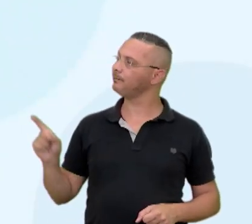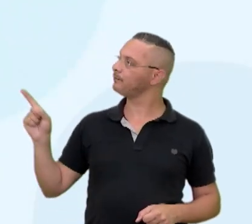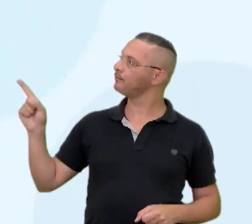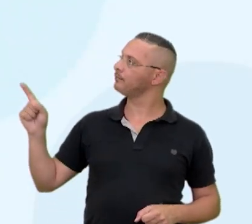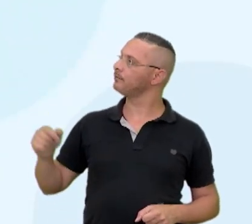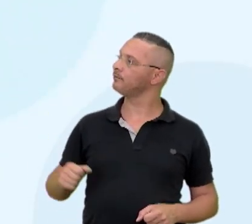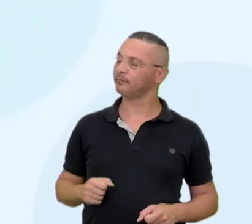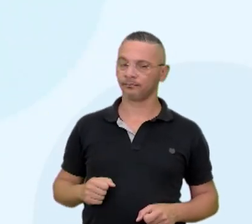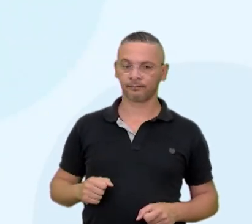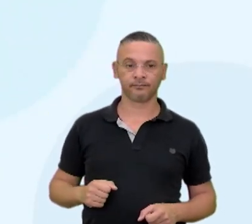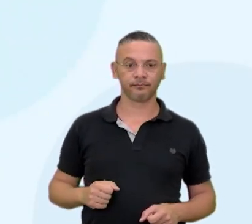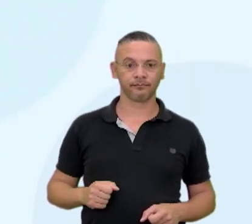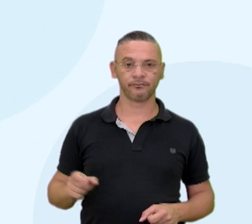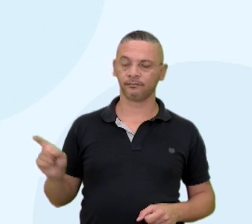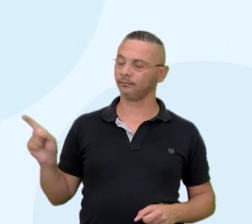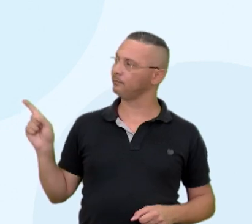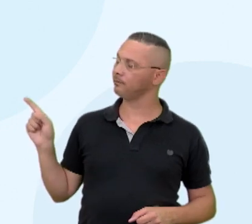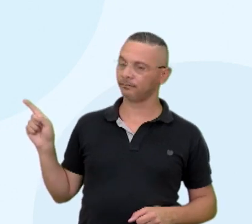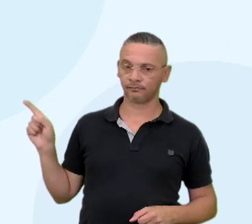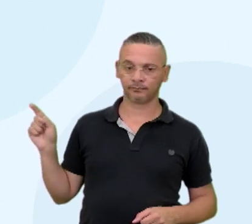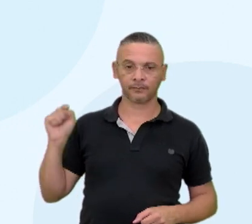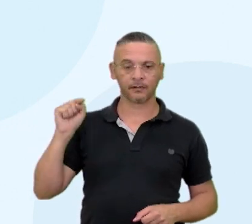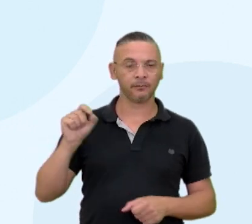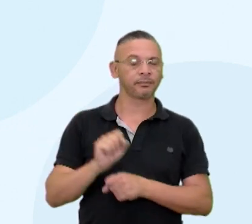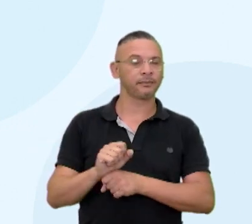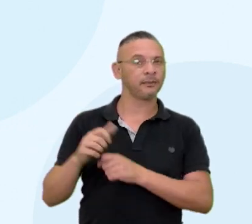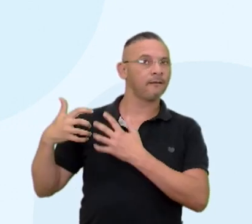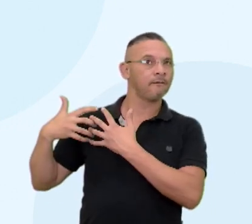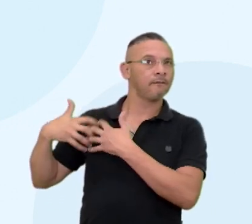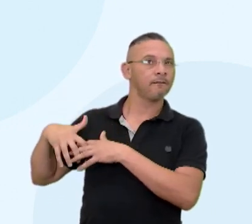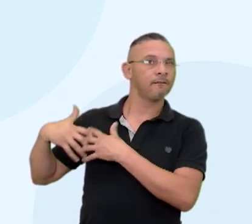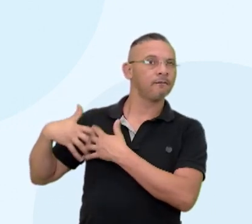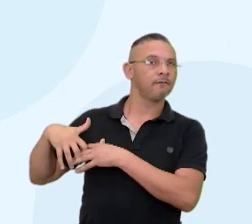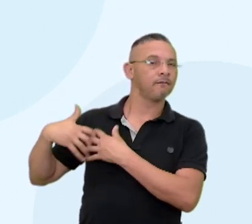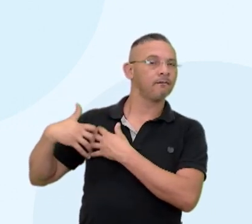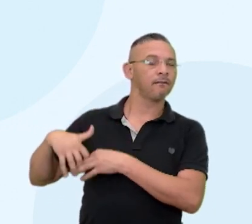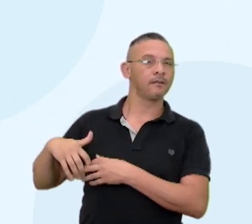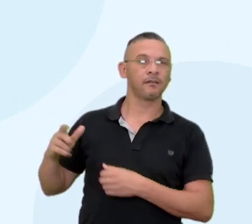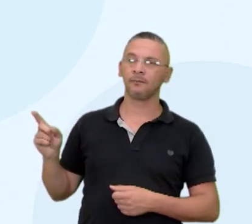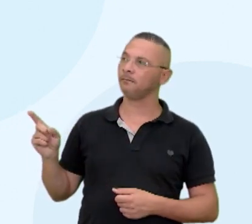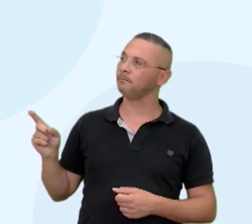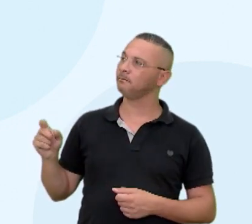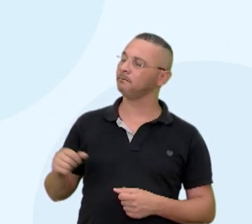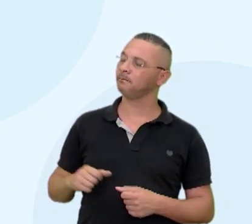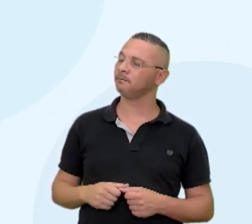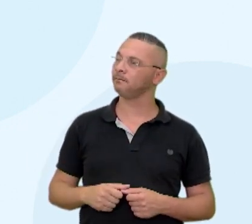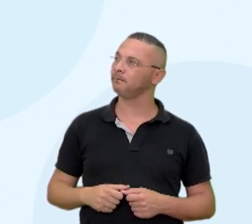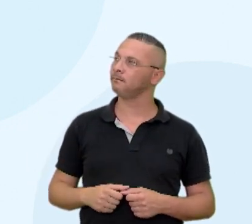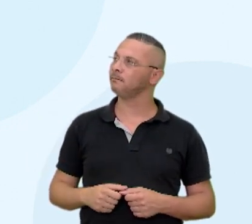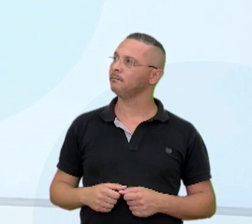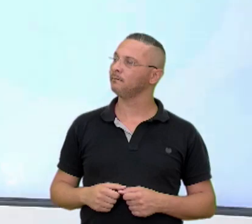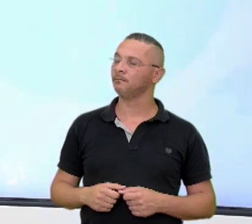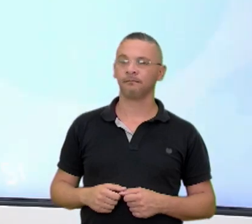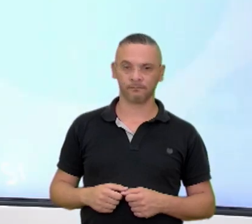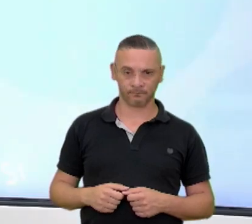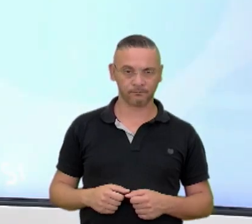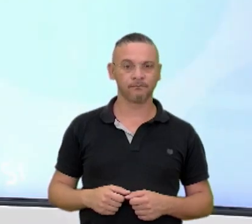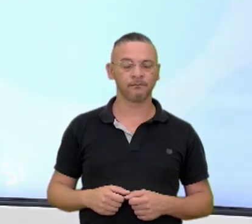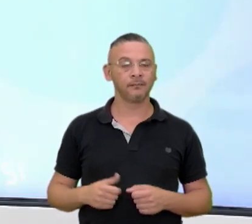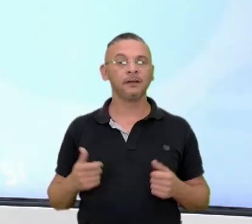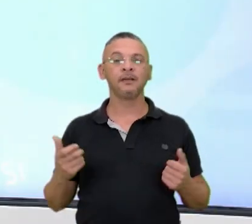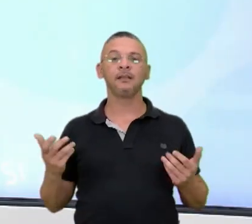vou perguntar para você, será que todos os veículos de comunicação tinham o mesmo ponto de vista em relação a ele? Né? Então é